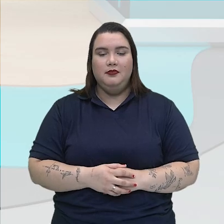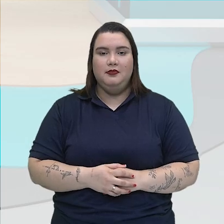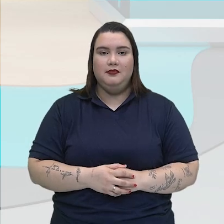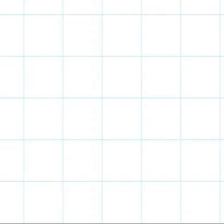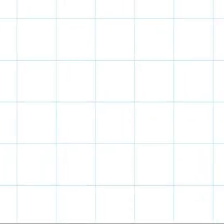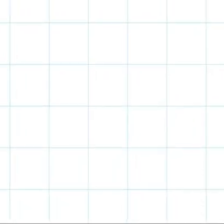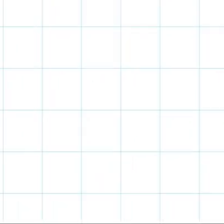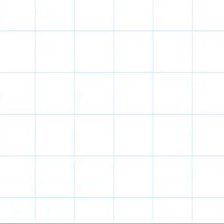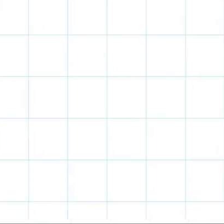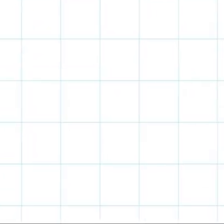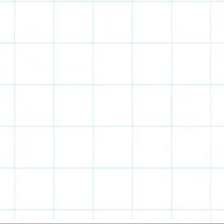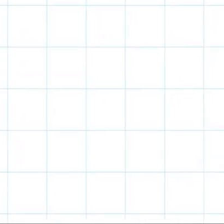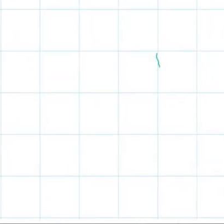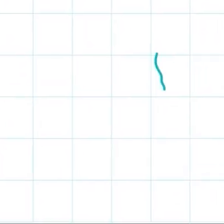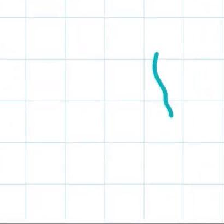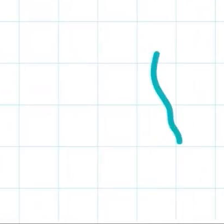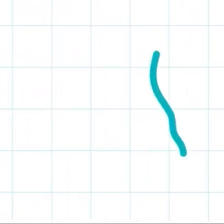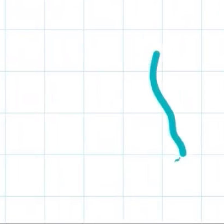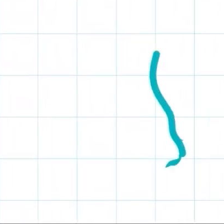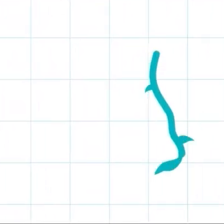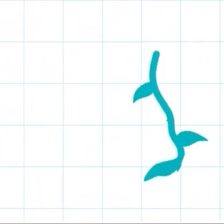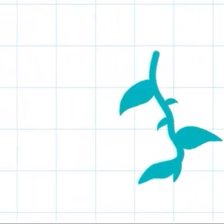go!